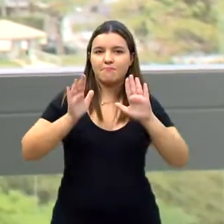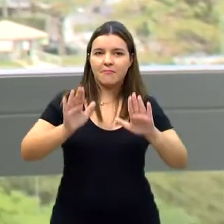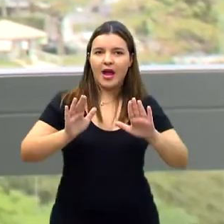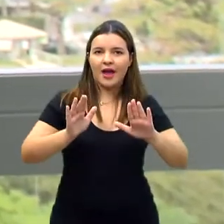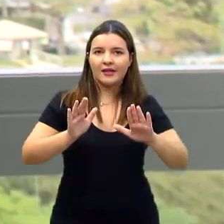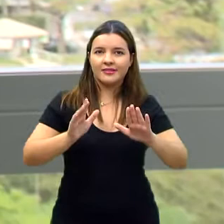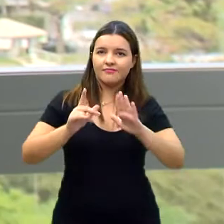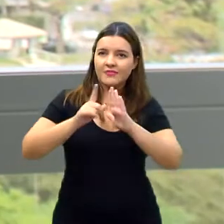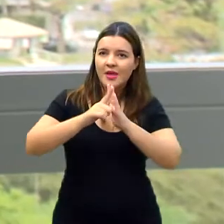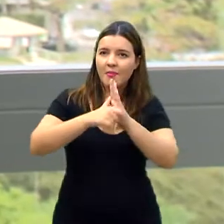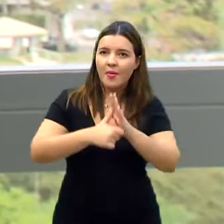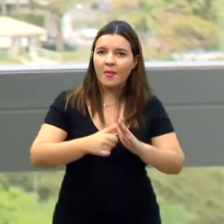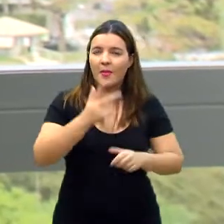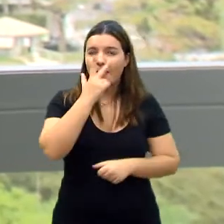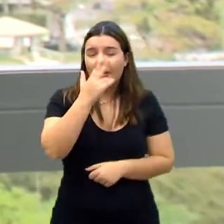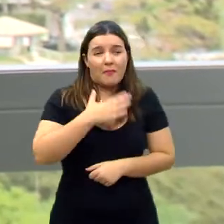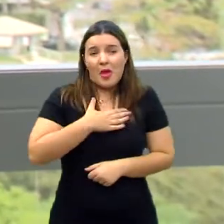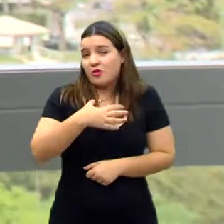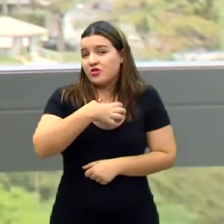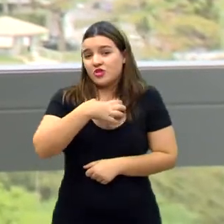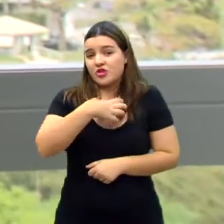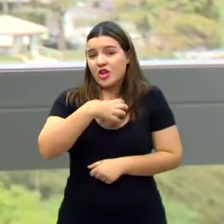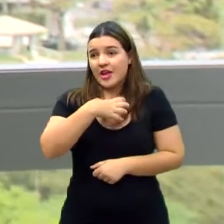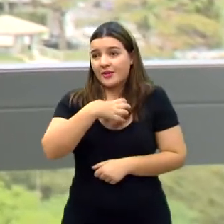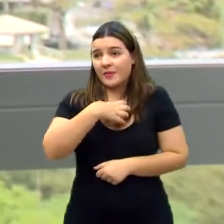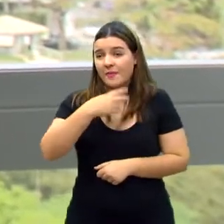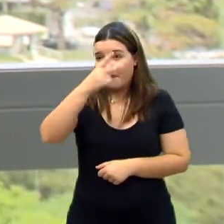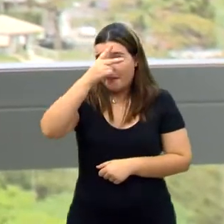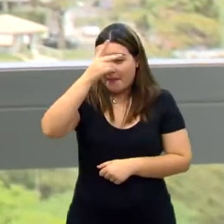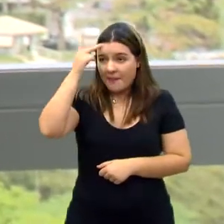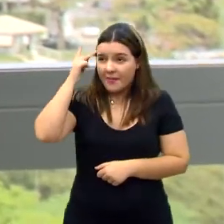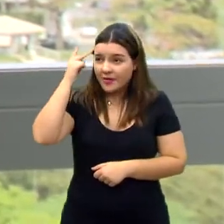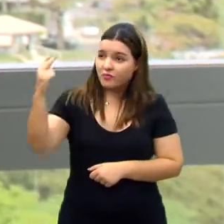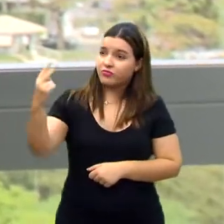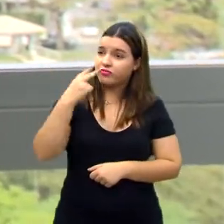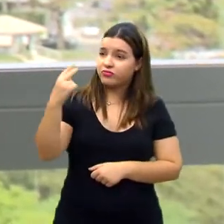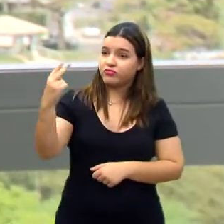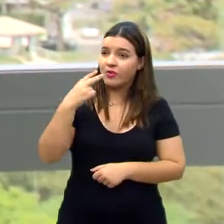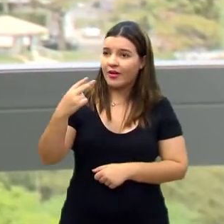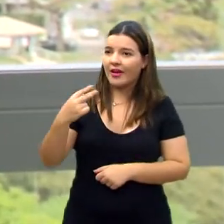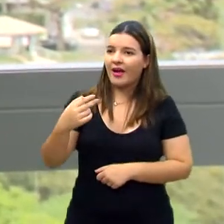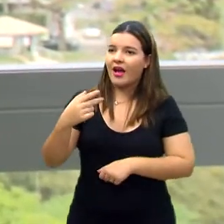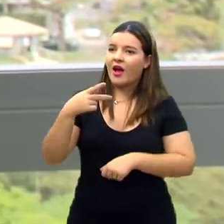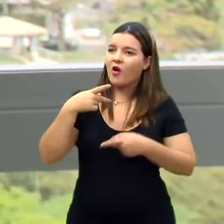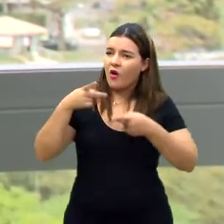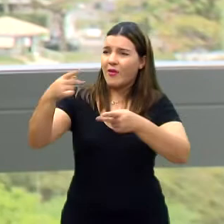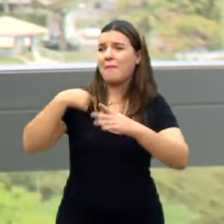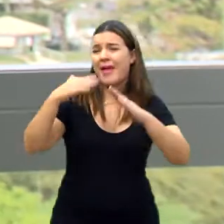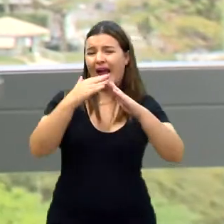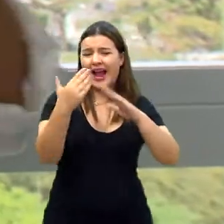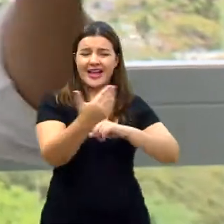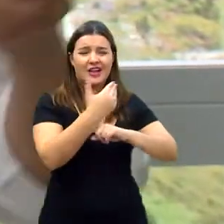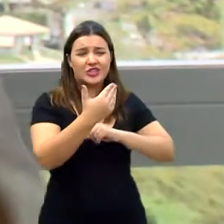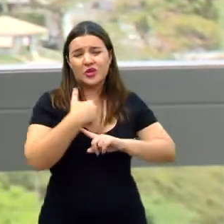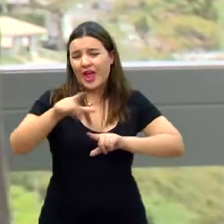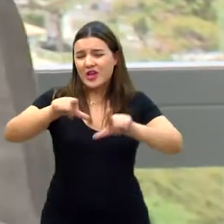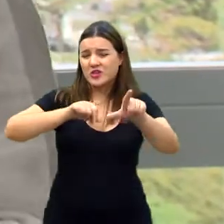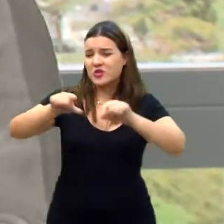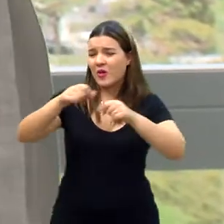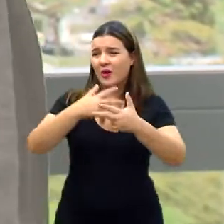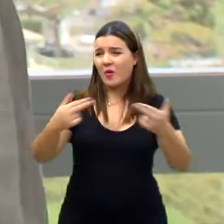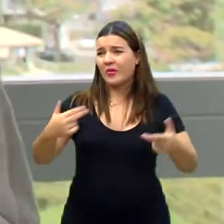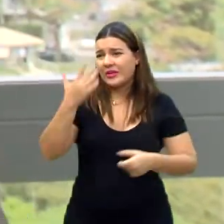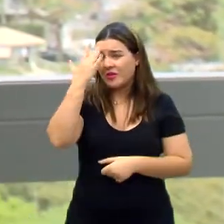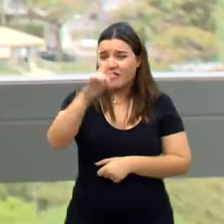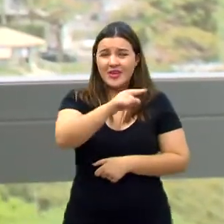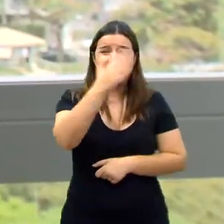gosto não é um valor estético que eu tinha pelas pessoas pelos amigos para ajudar a montar ambiência Carol Vem ajudar aqui que